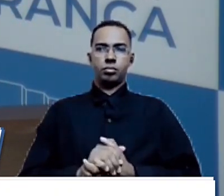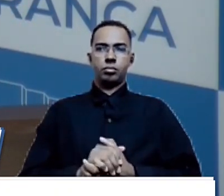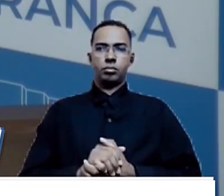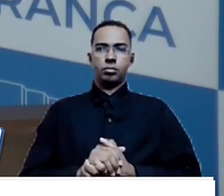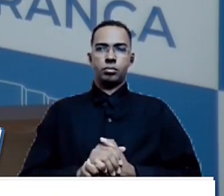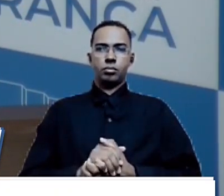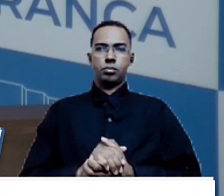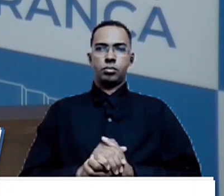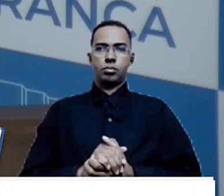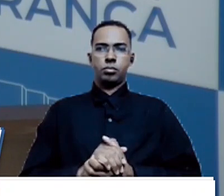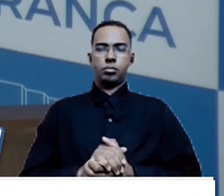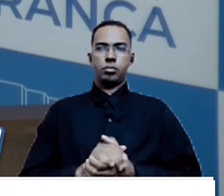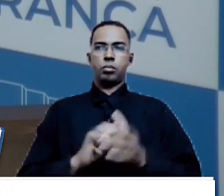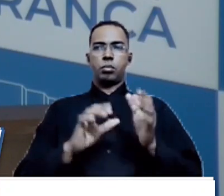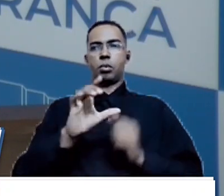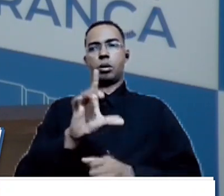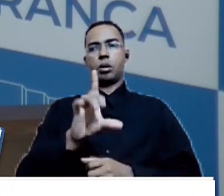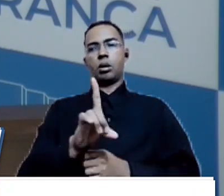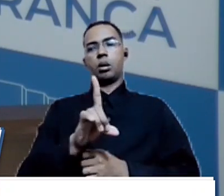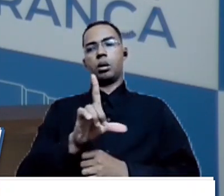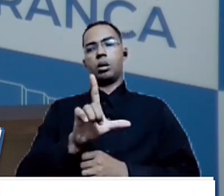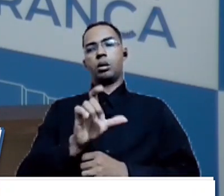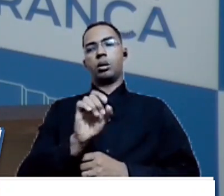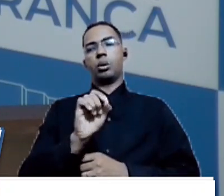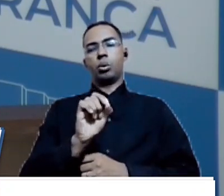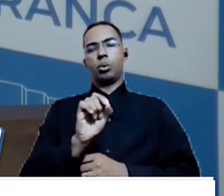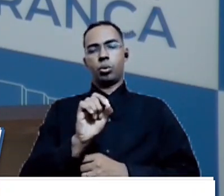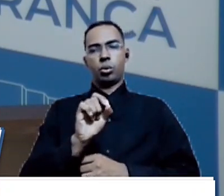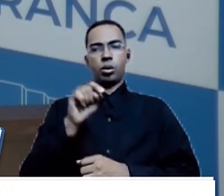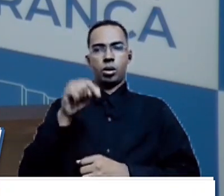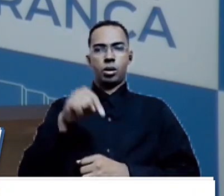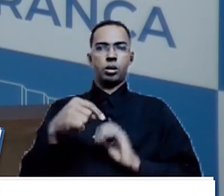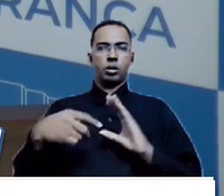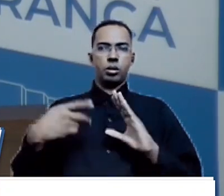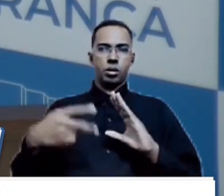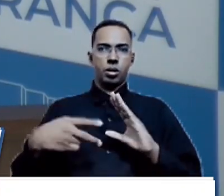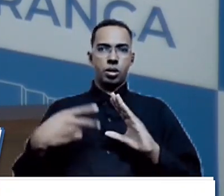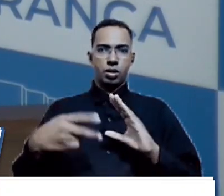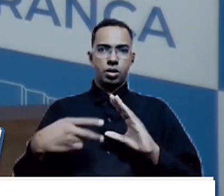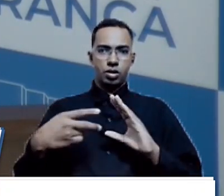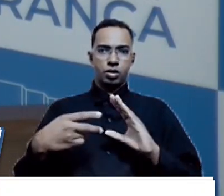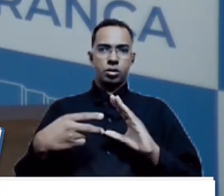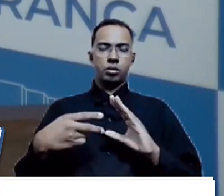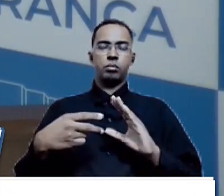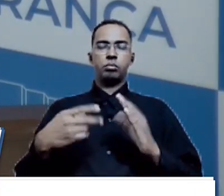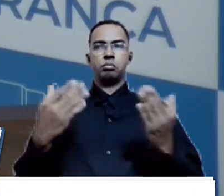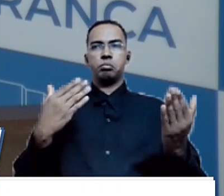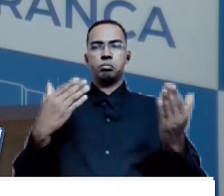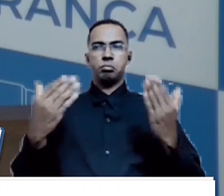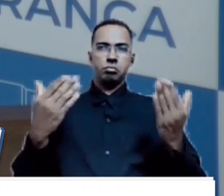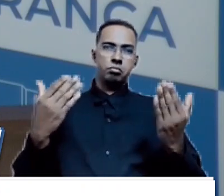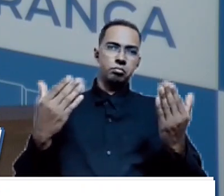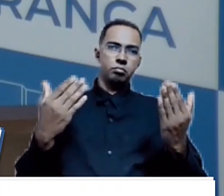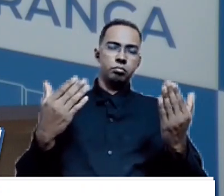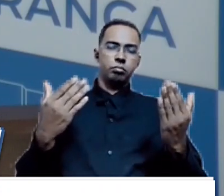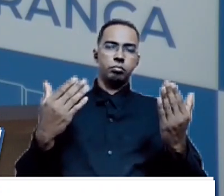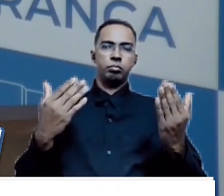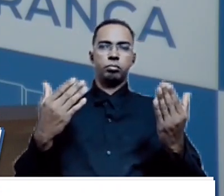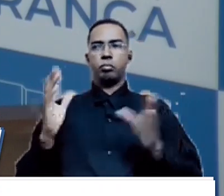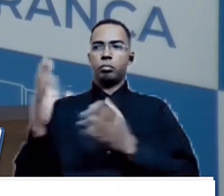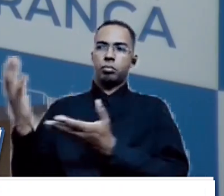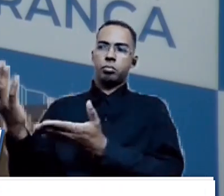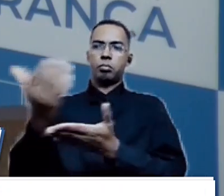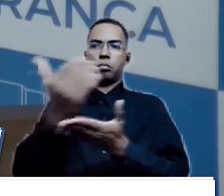a lei de diretrizes orçamentárias entre a arrecadação própria